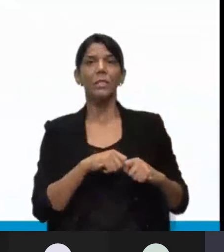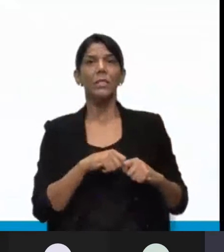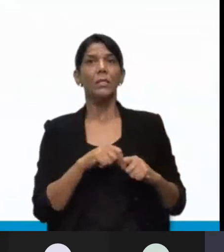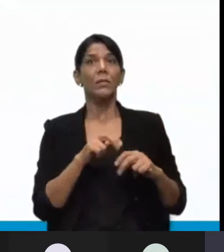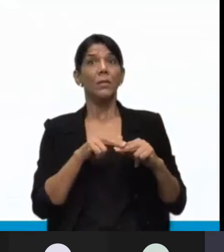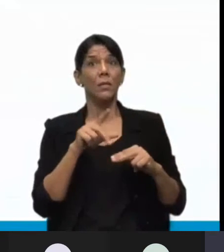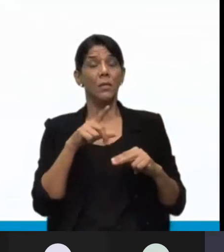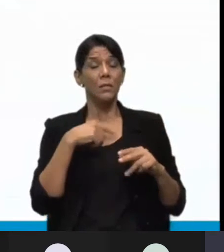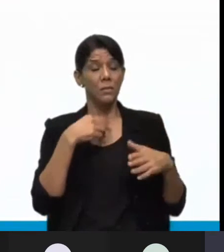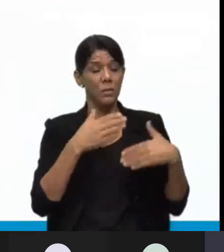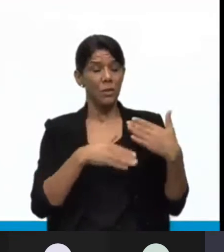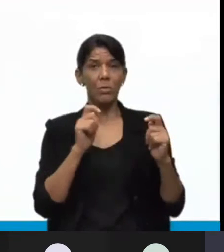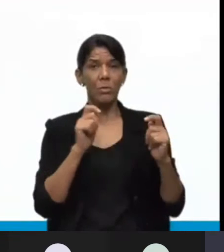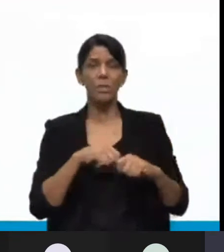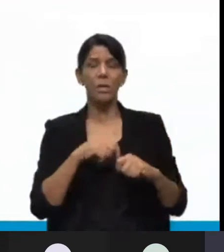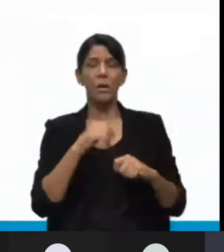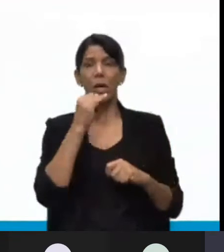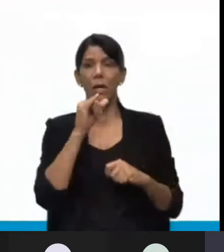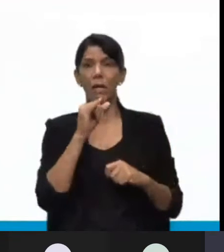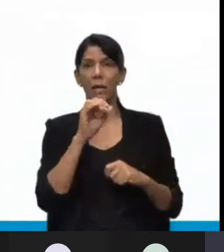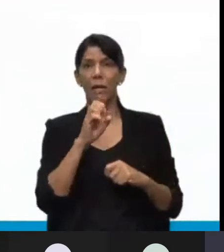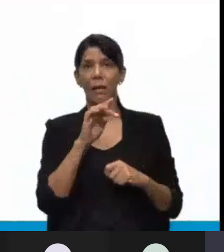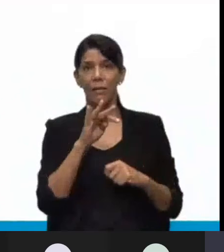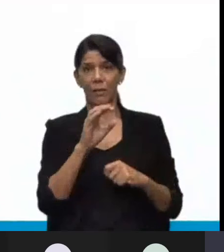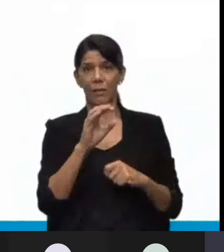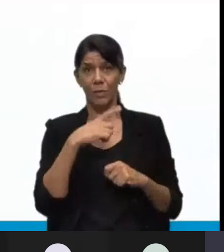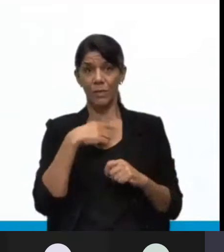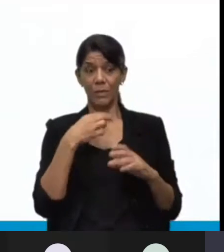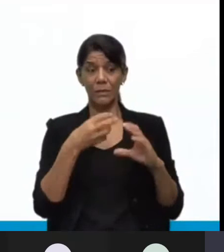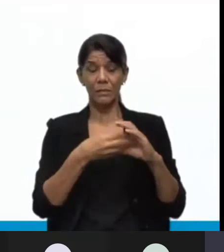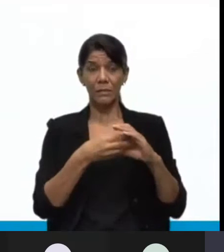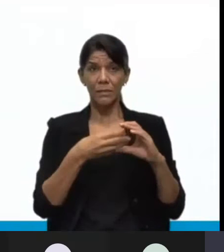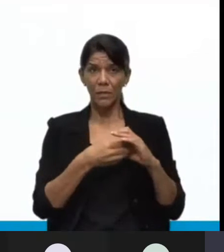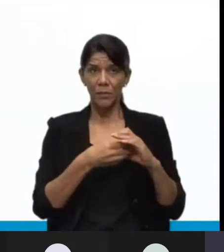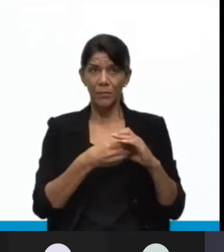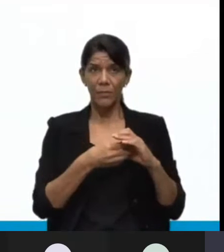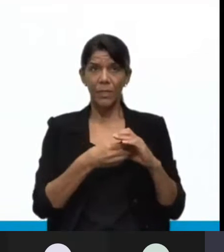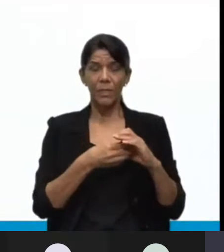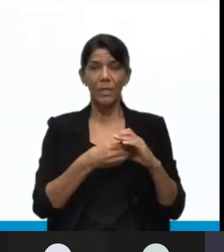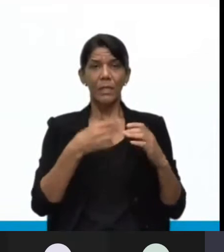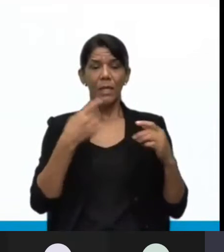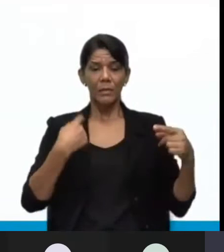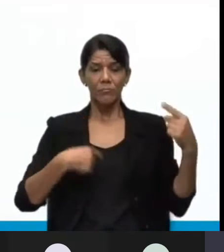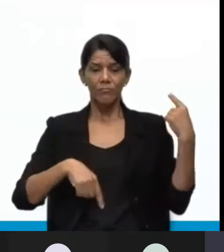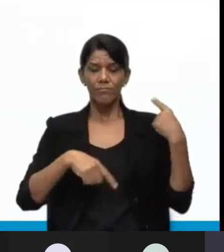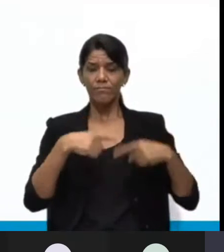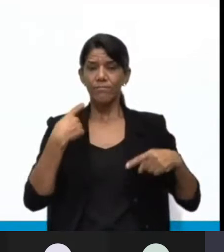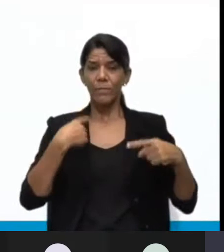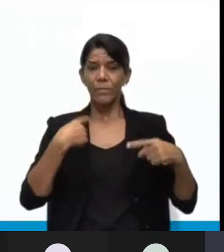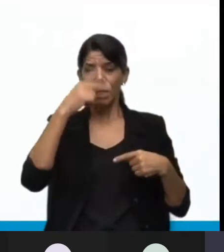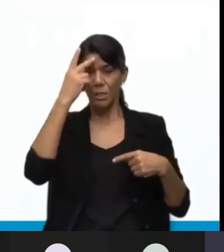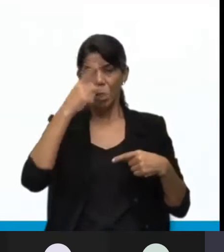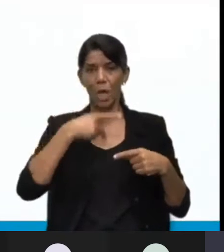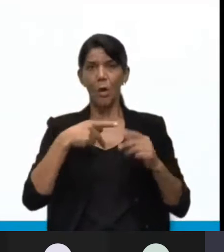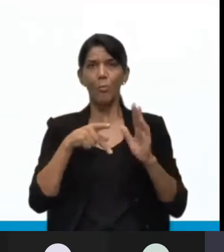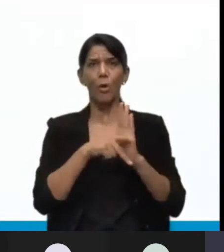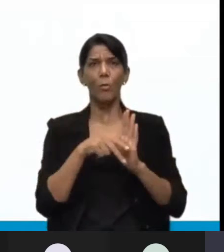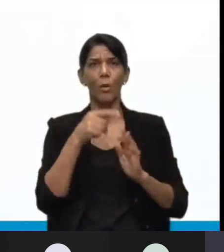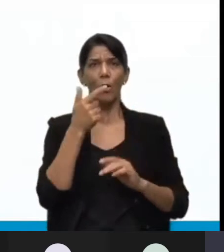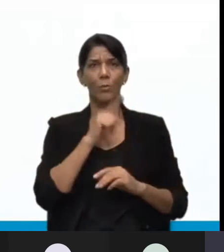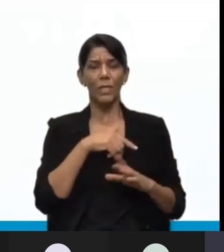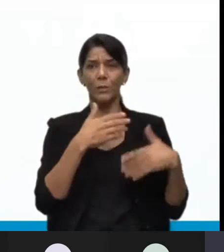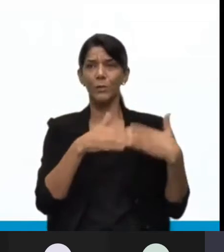e com isso, né, geram potencial elétrico. Então tem células que são autoexcitáveis e isso é importante porque